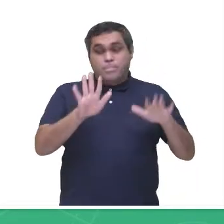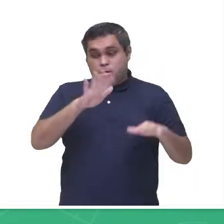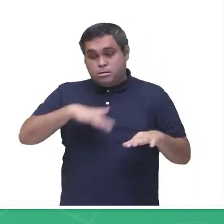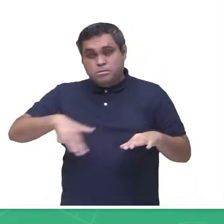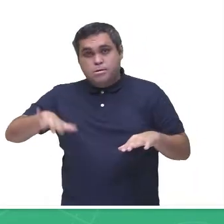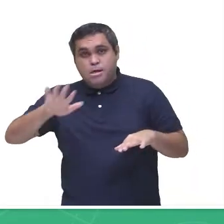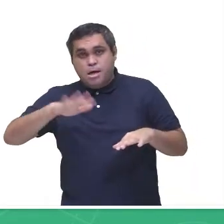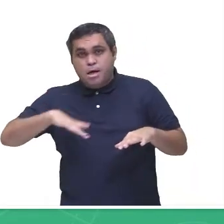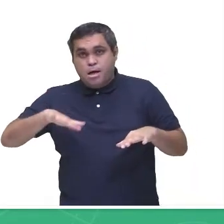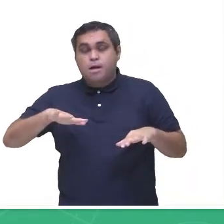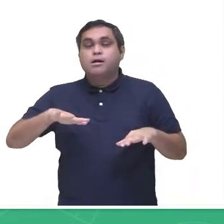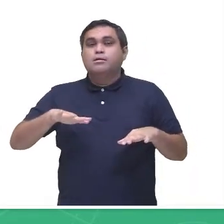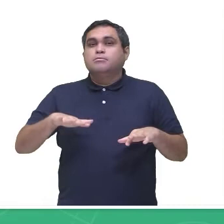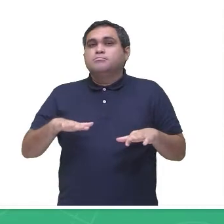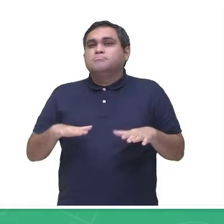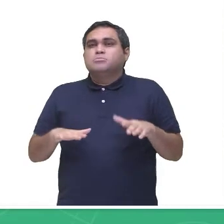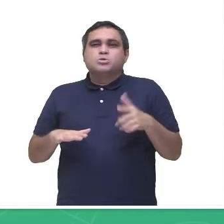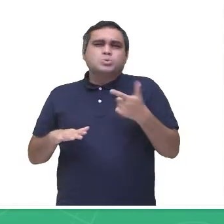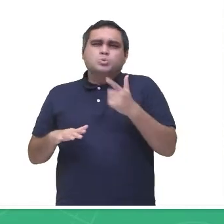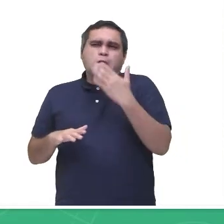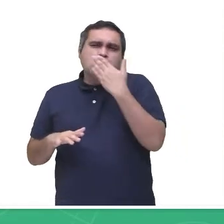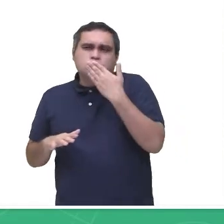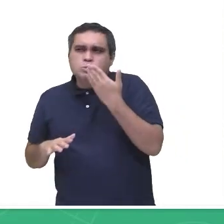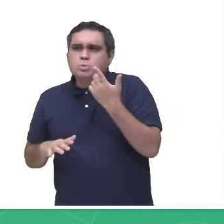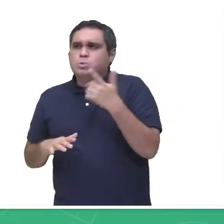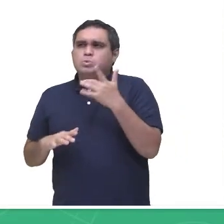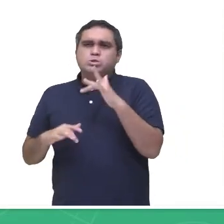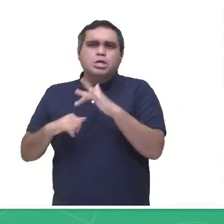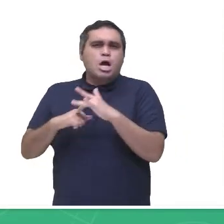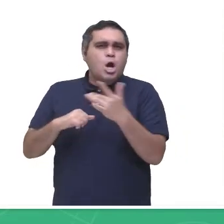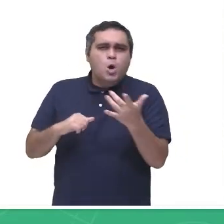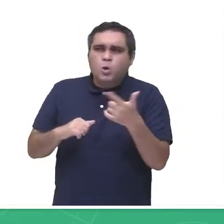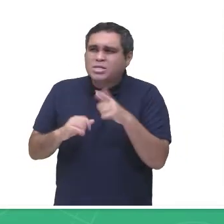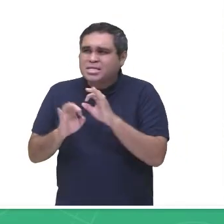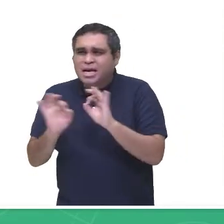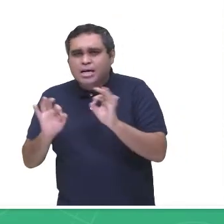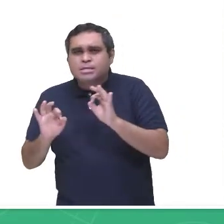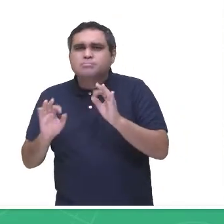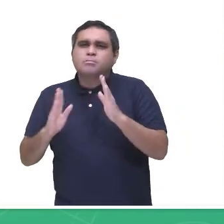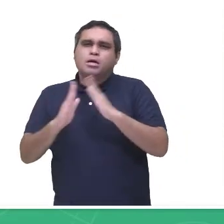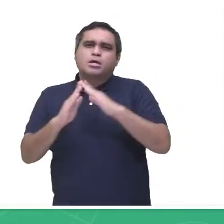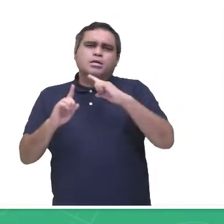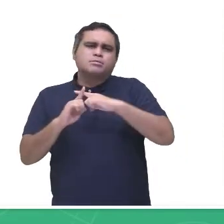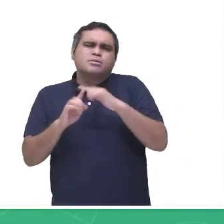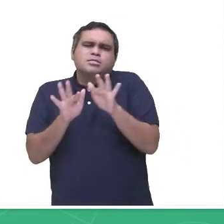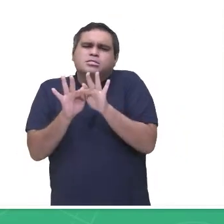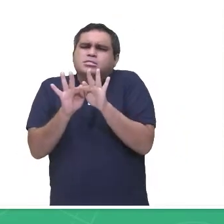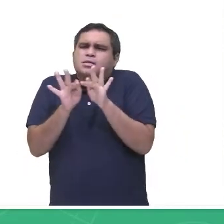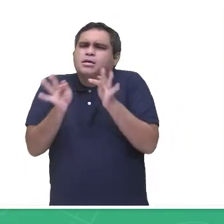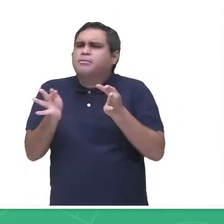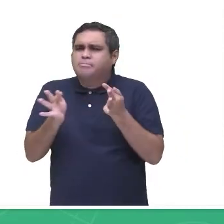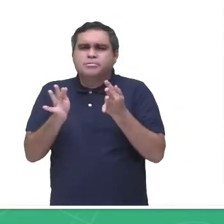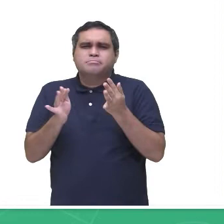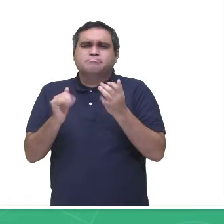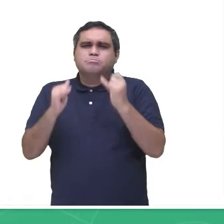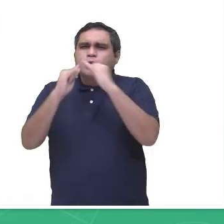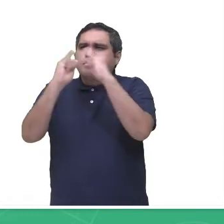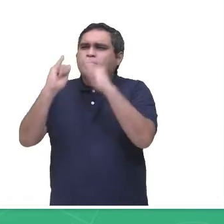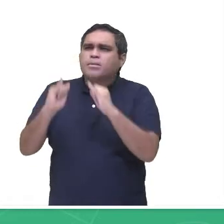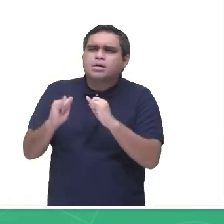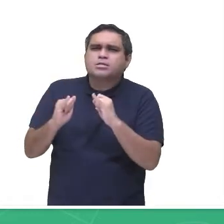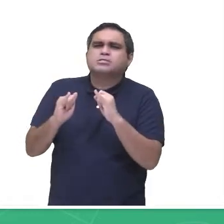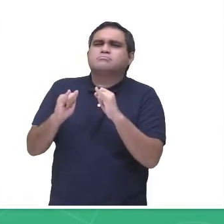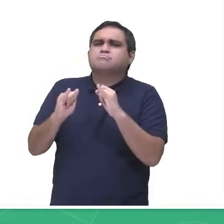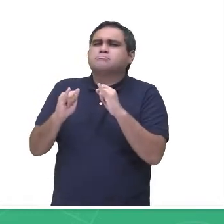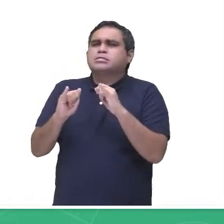regiões onde não existe nem açúcar nem o ouro, as igrejas apresentam talhas modestas e os trabalhos foram realizados